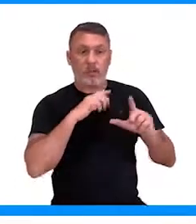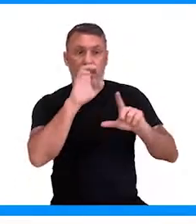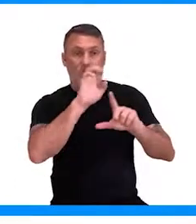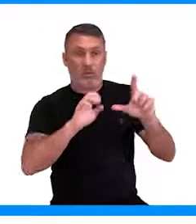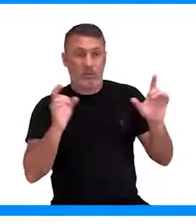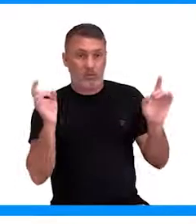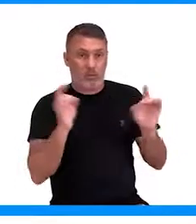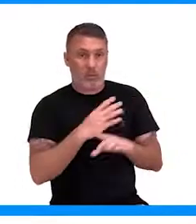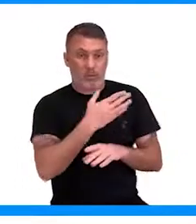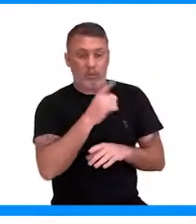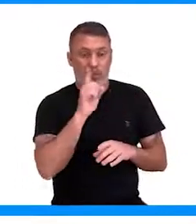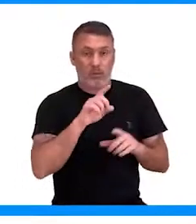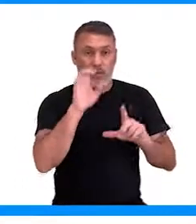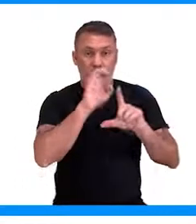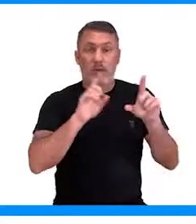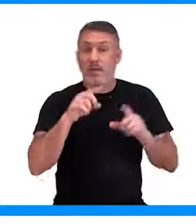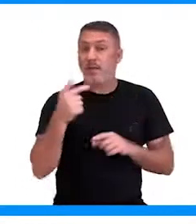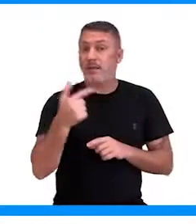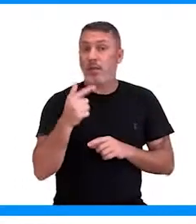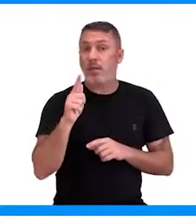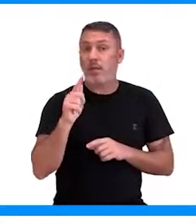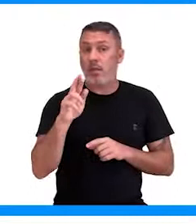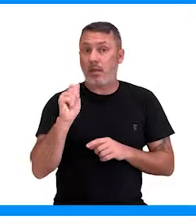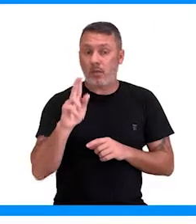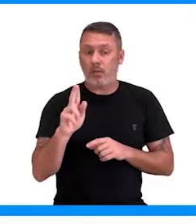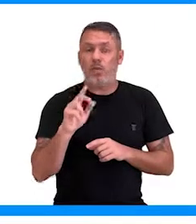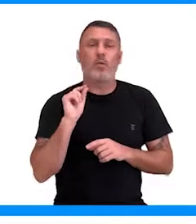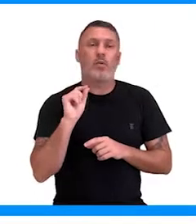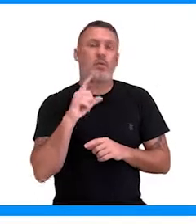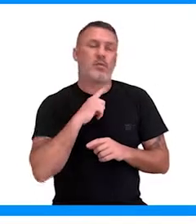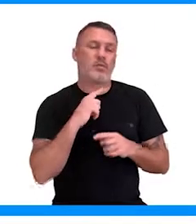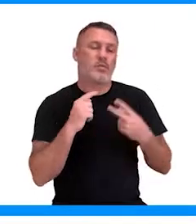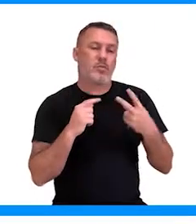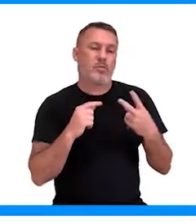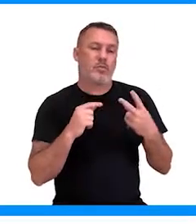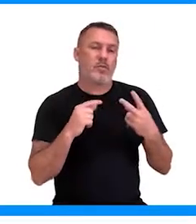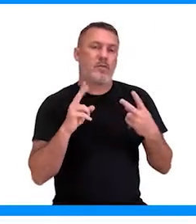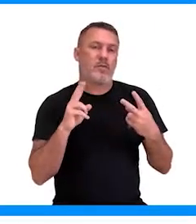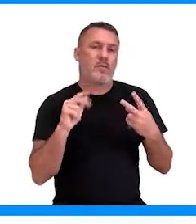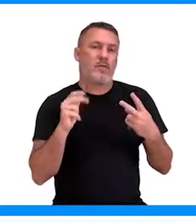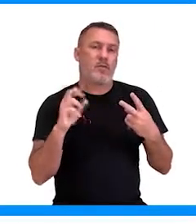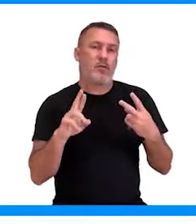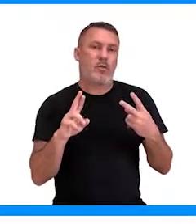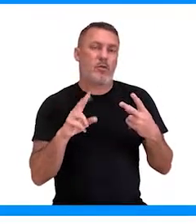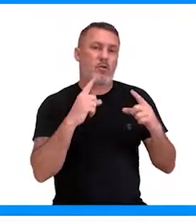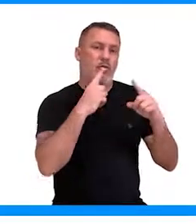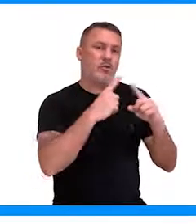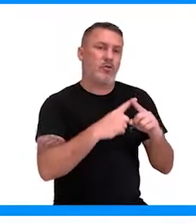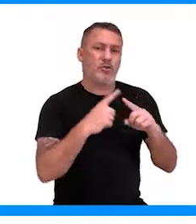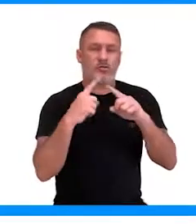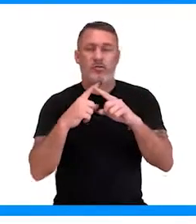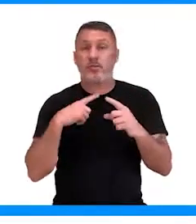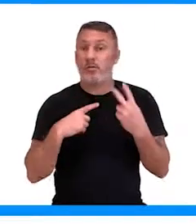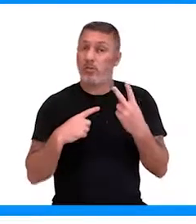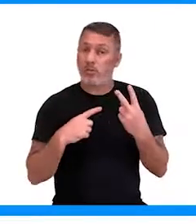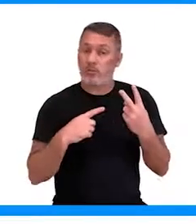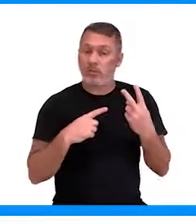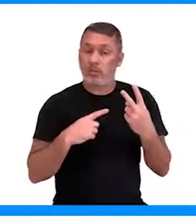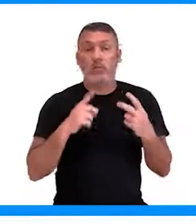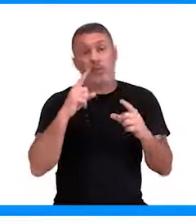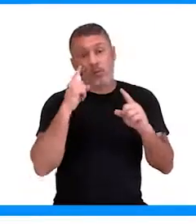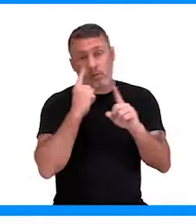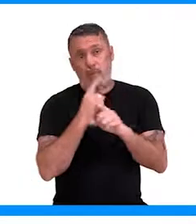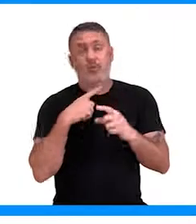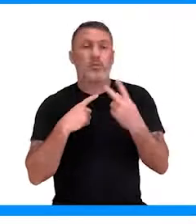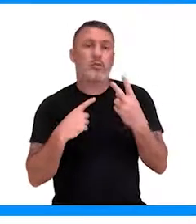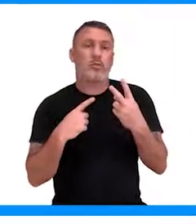Com esta equação, que é uma equação do segundo grau, ou seja, tem 2 valores para x, eu vou